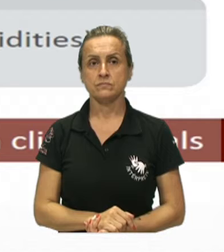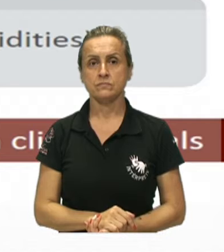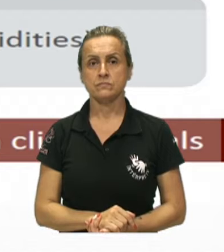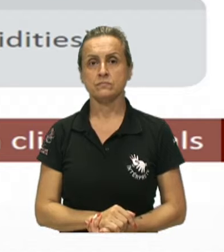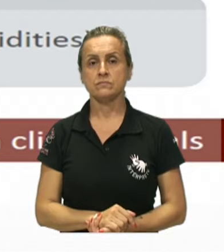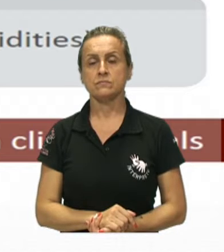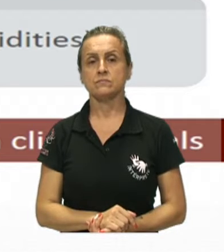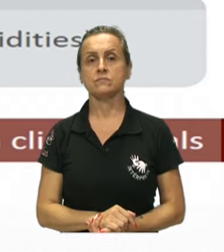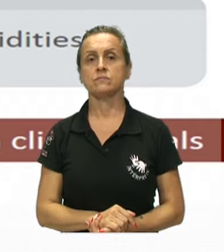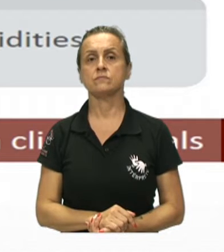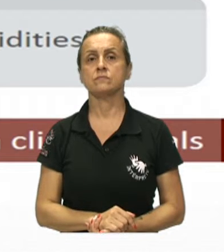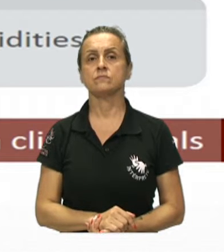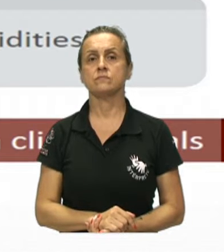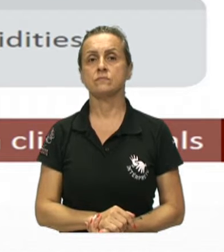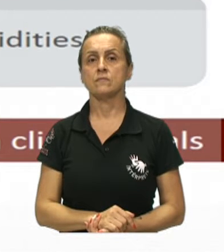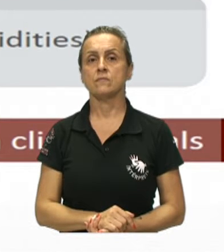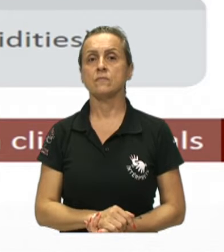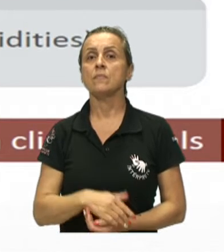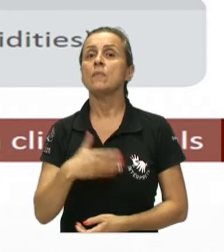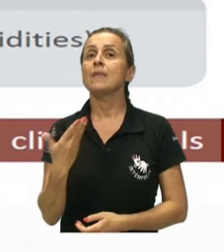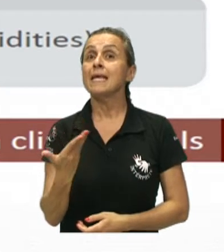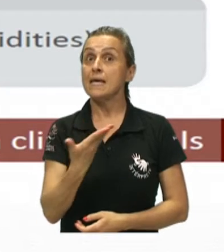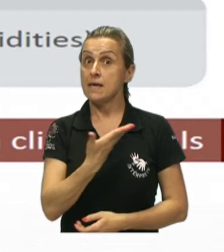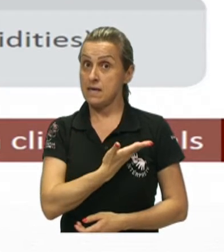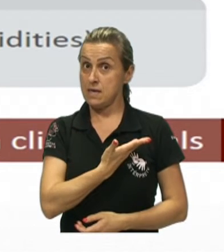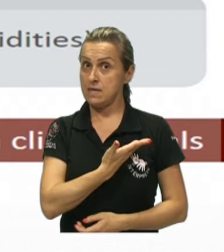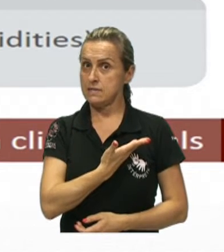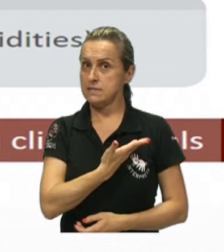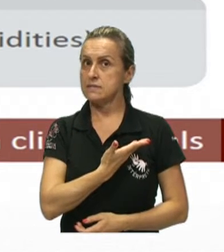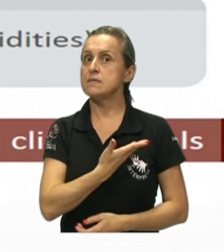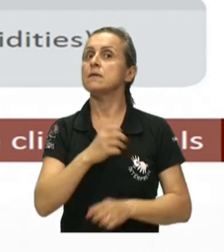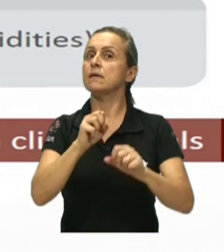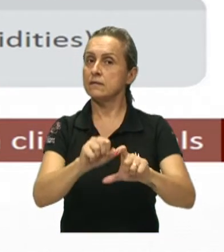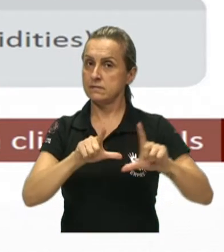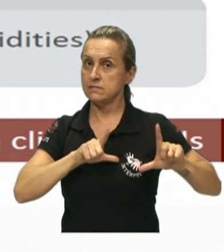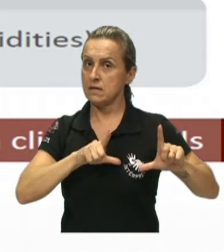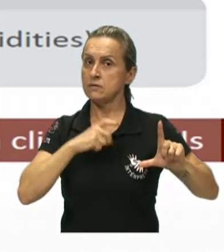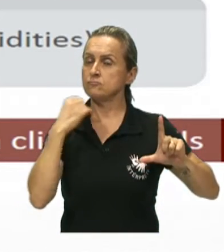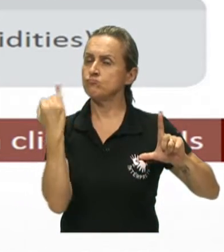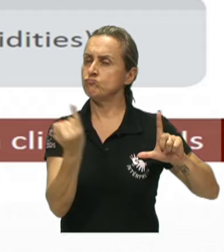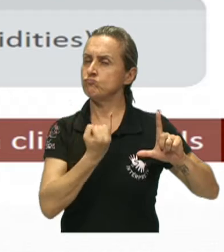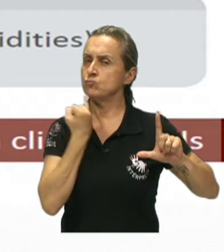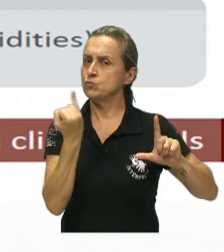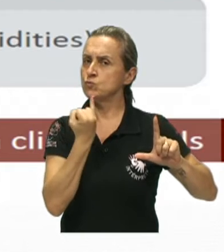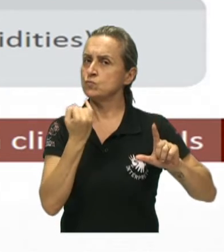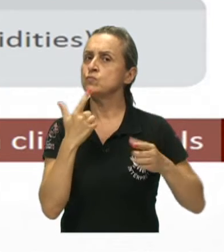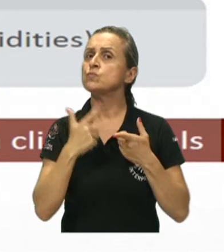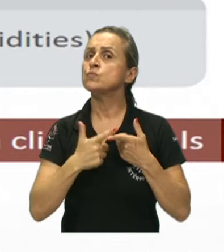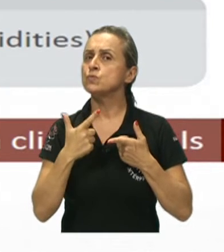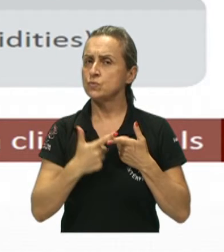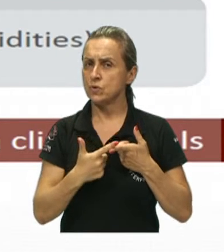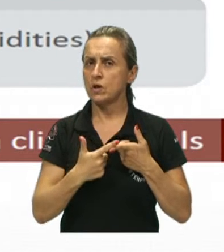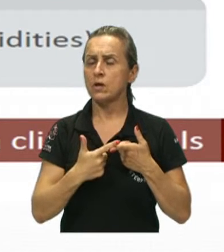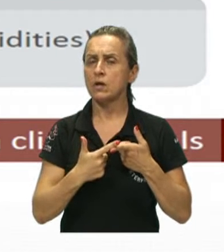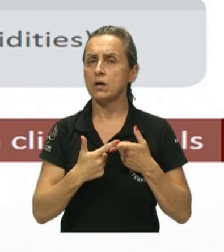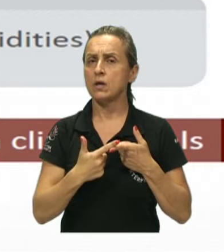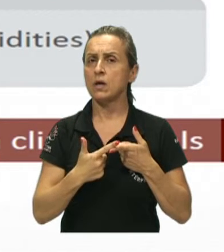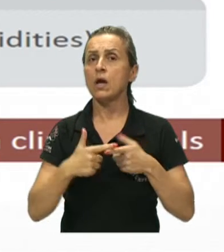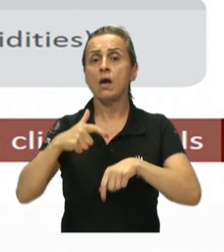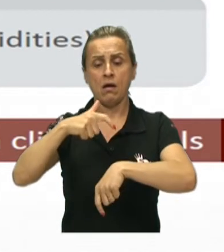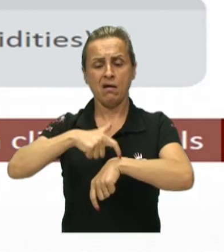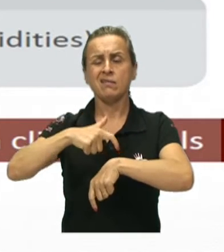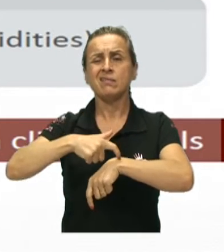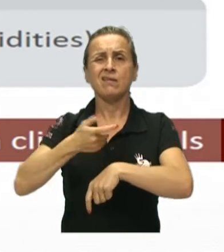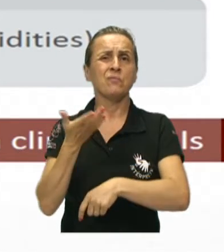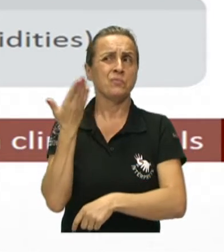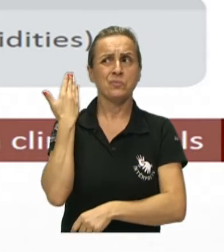Então, assim, esse slide é bem importante porque, assim, o que a gente tem que ver é que até bem pouco tempo atrás o que se